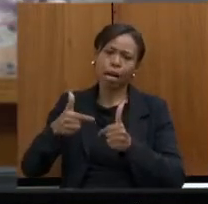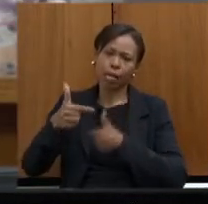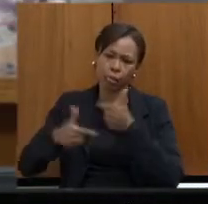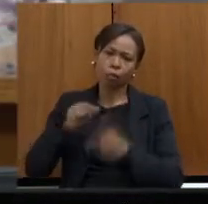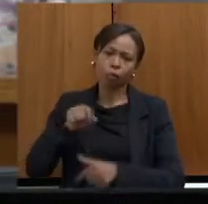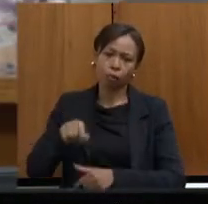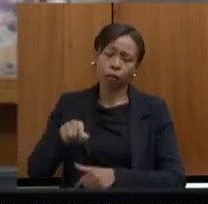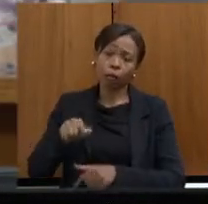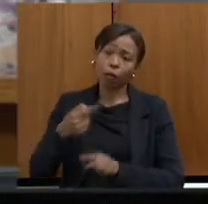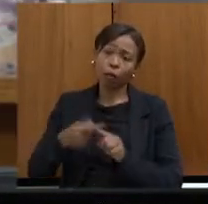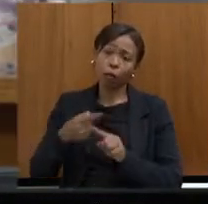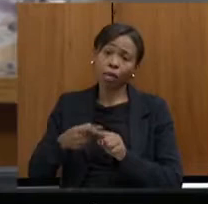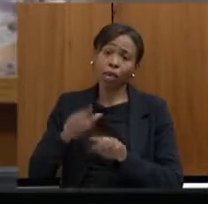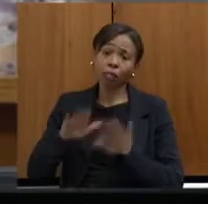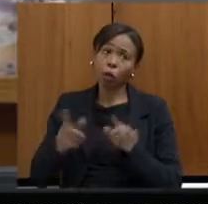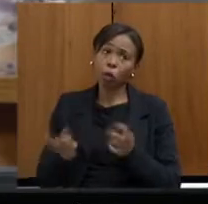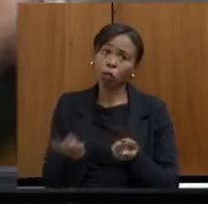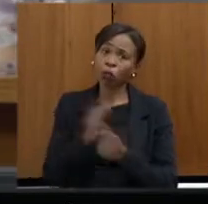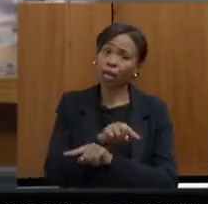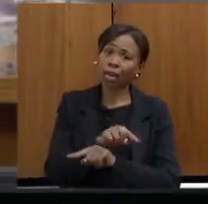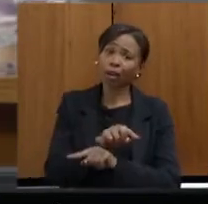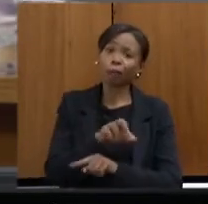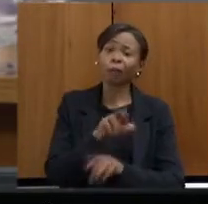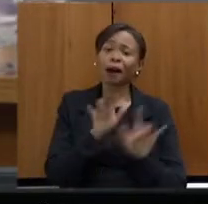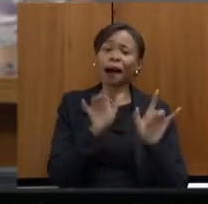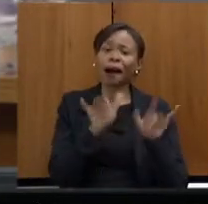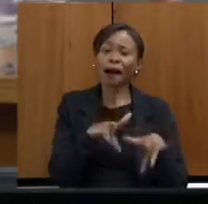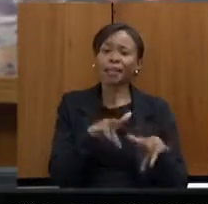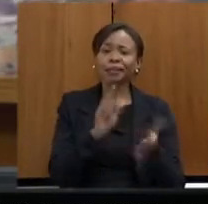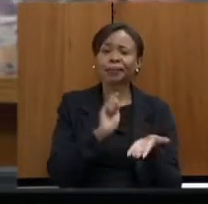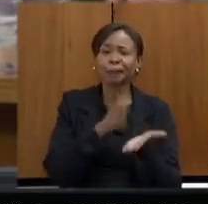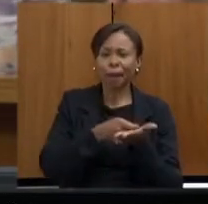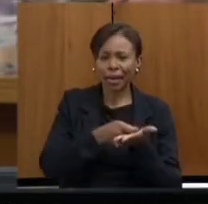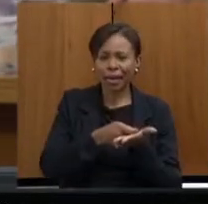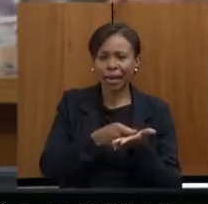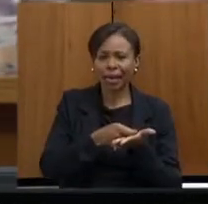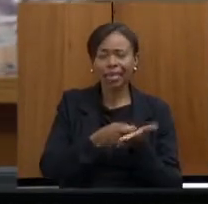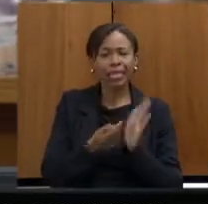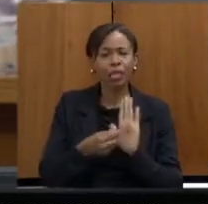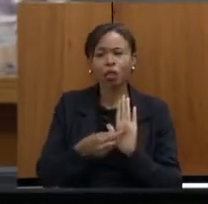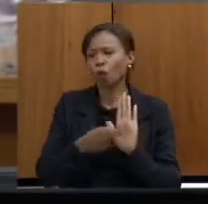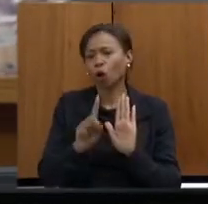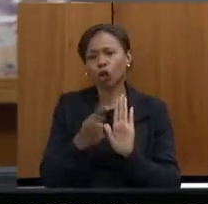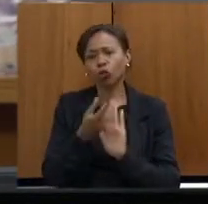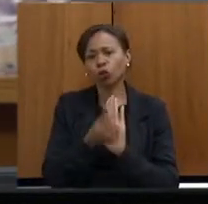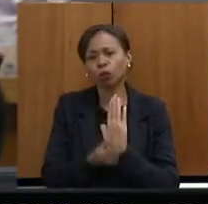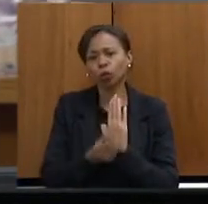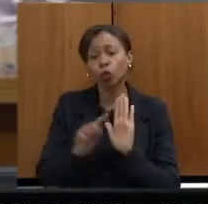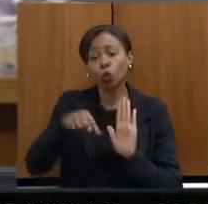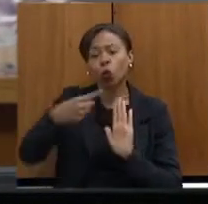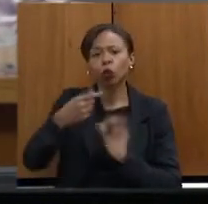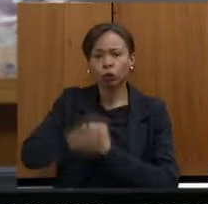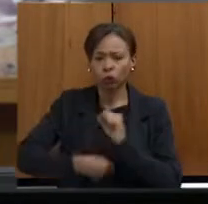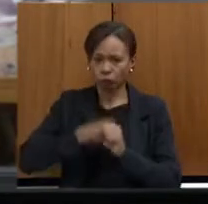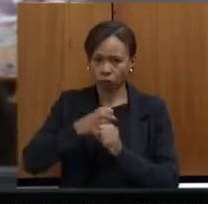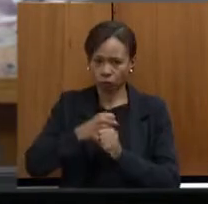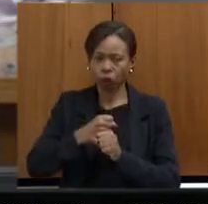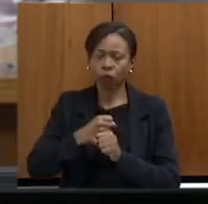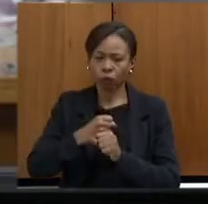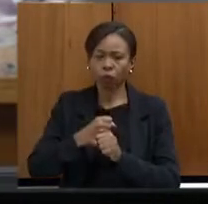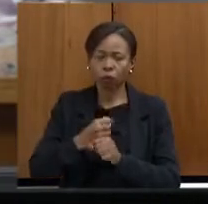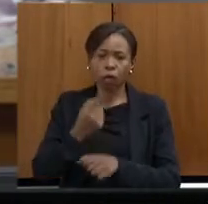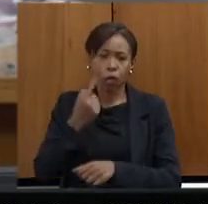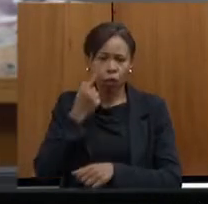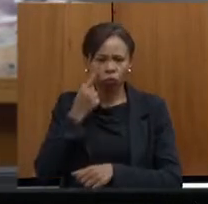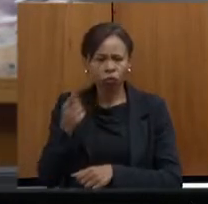vezes eu posso virar isso como resta pagar e não aparece no orçamento do ano seguinte. Então, ou a gente